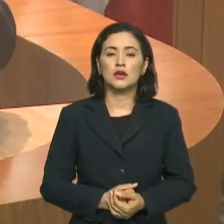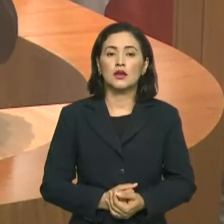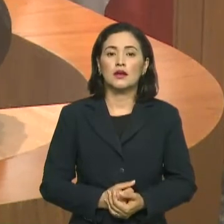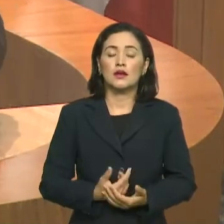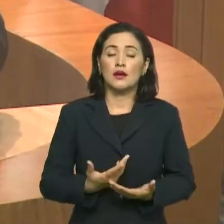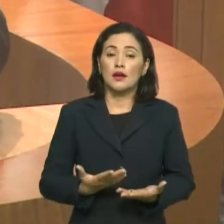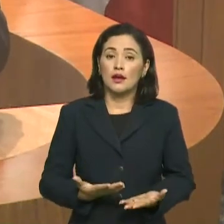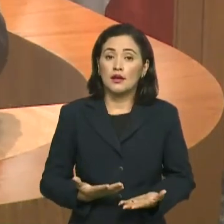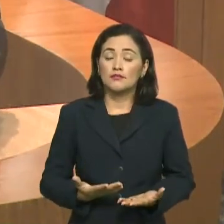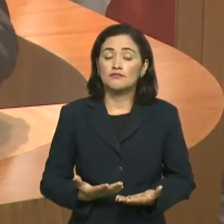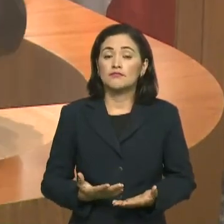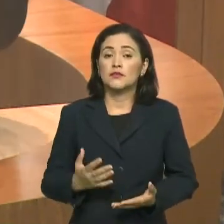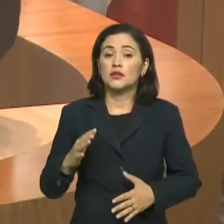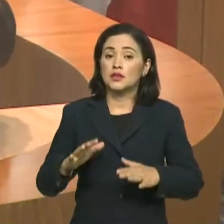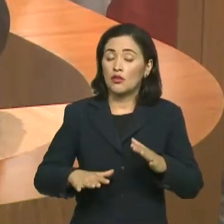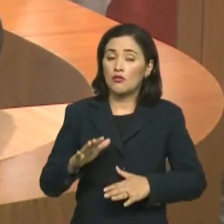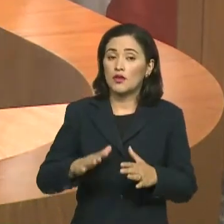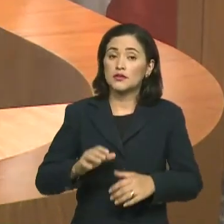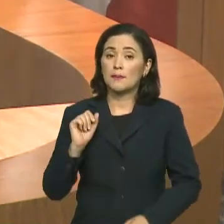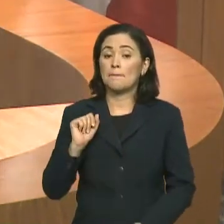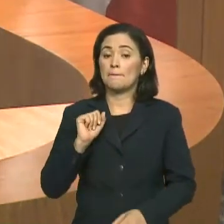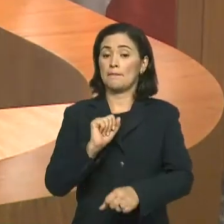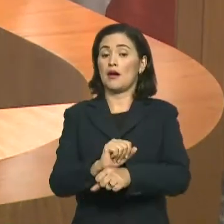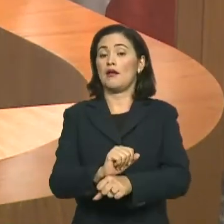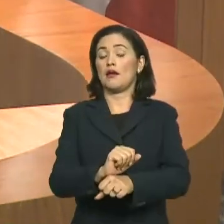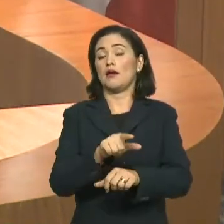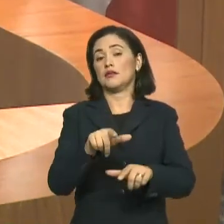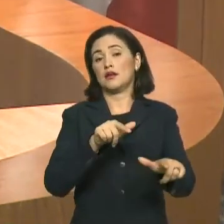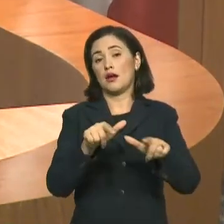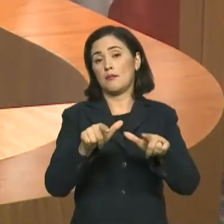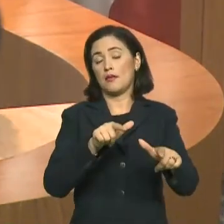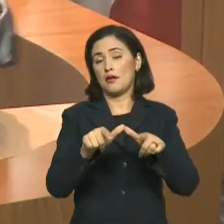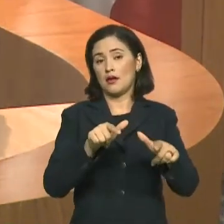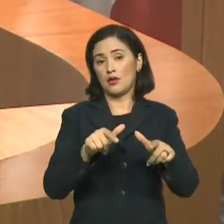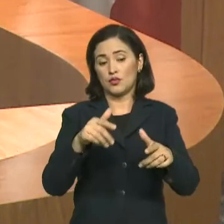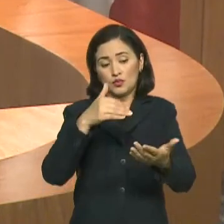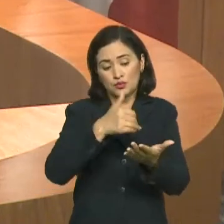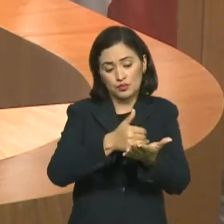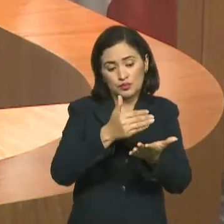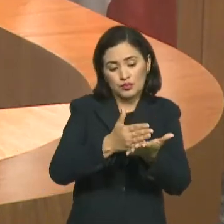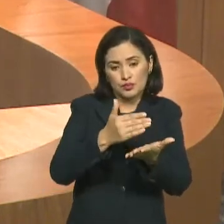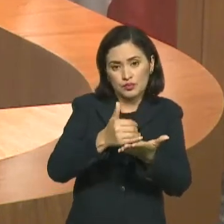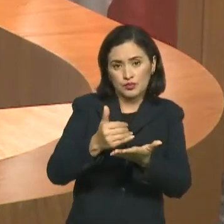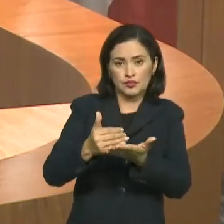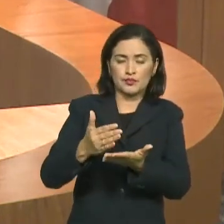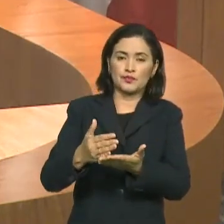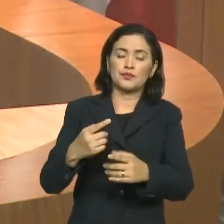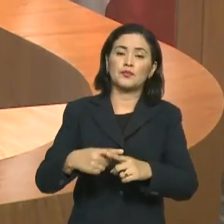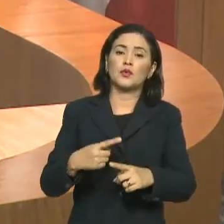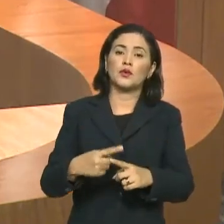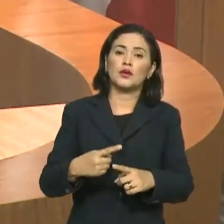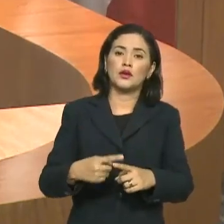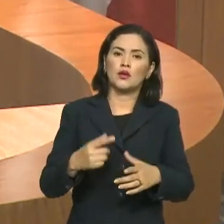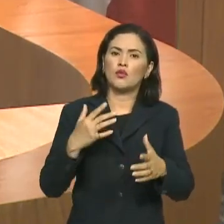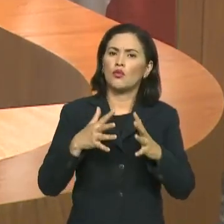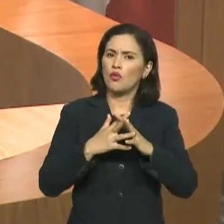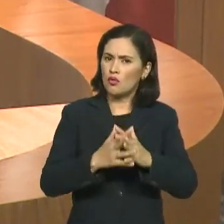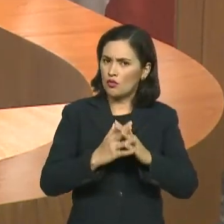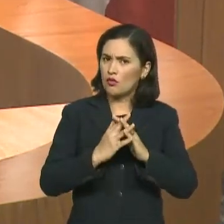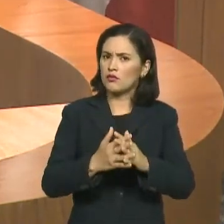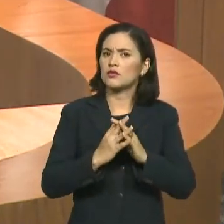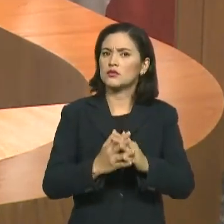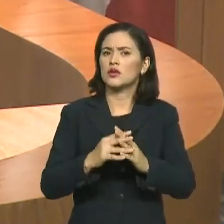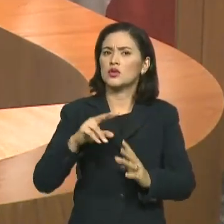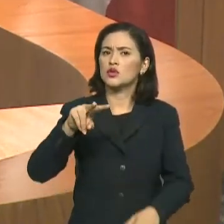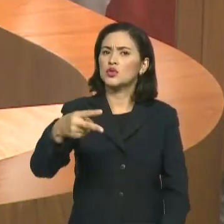área que reside mais de 2.000 pessoas. E conflito dessa natureza, nós sabemos